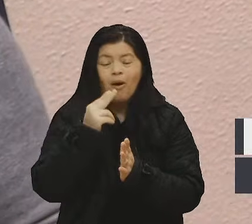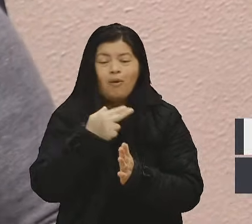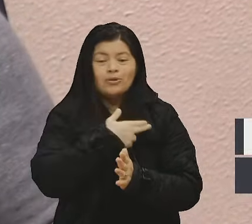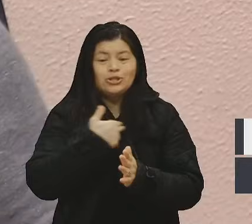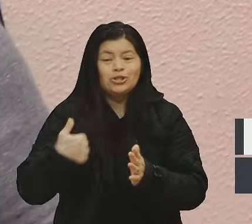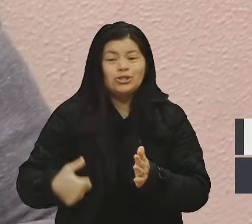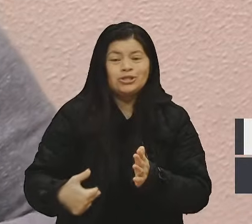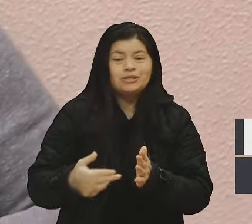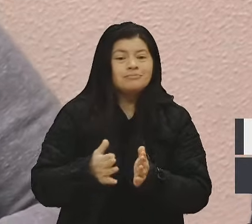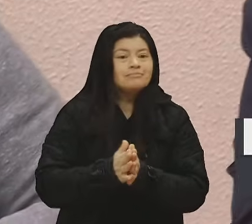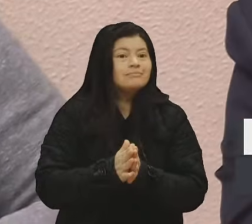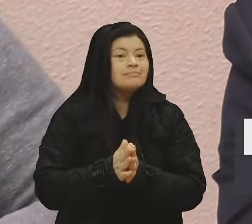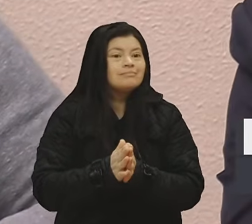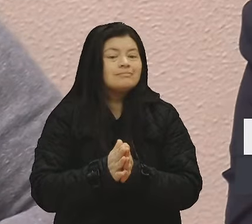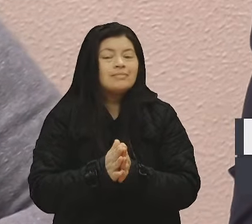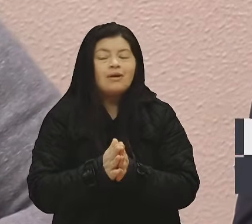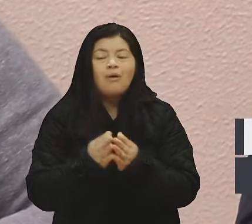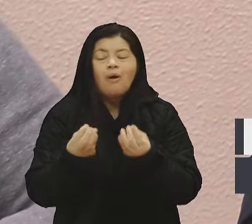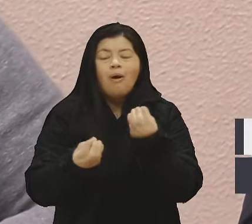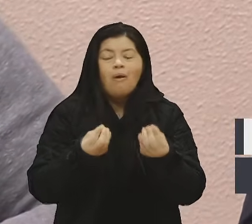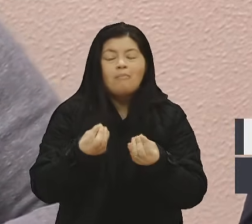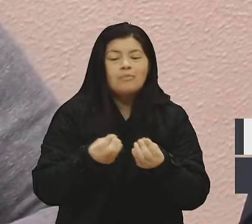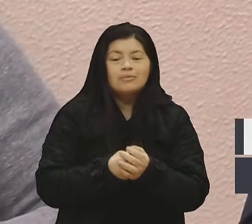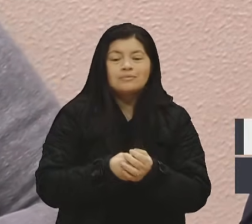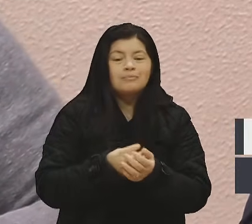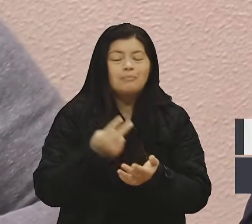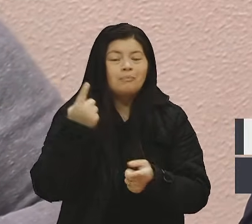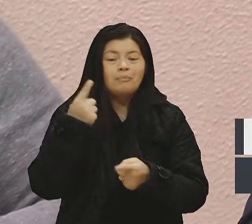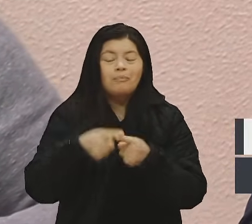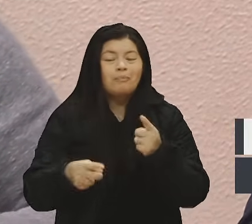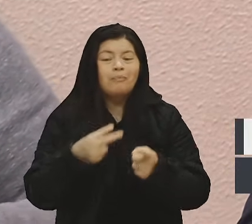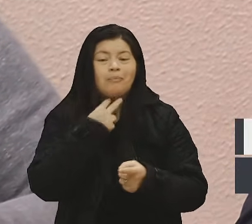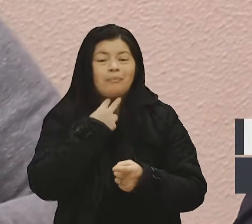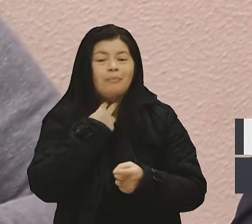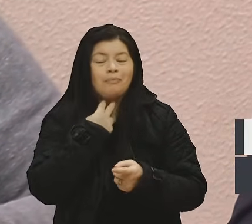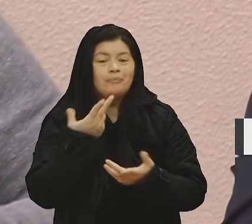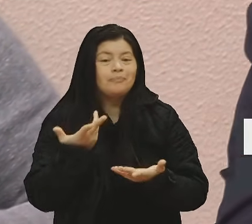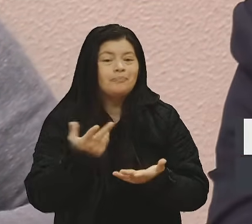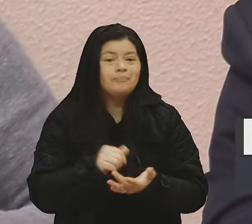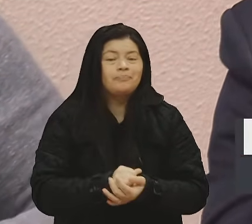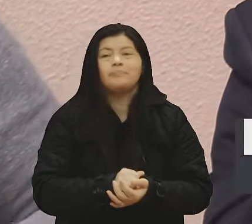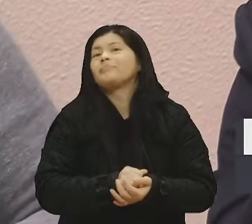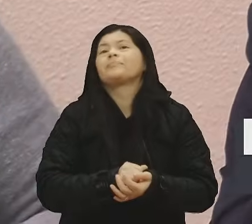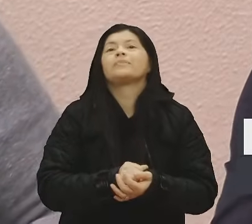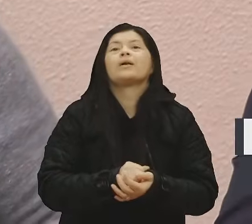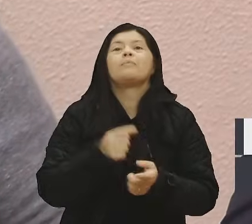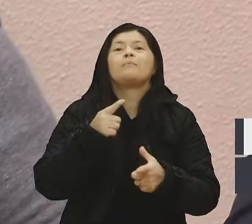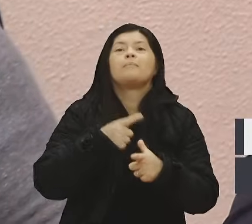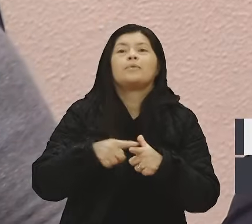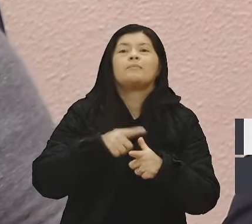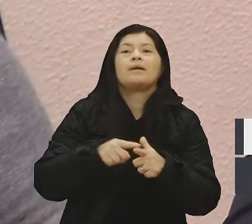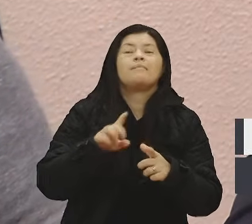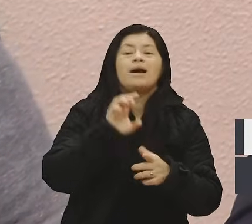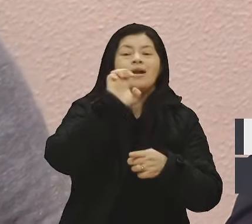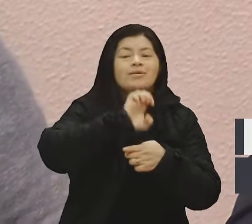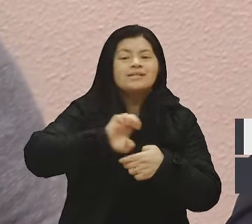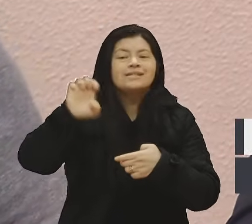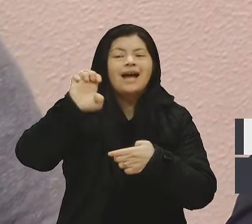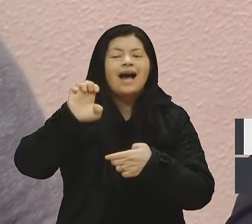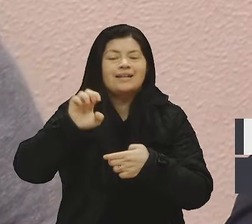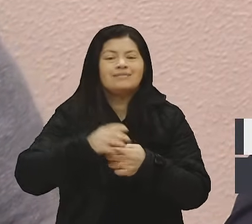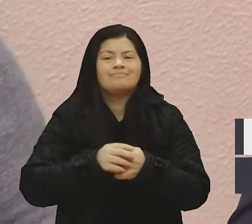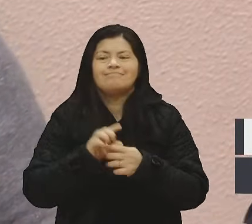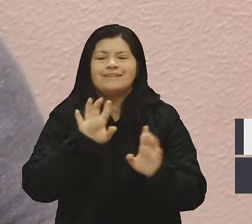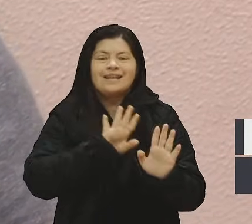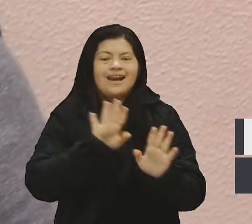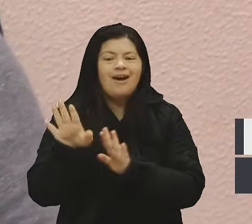Porque eu até não teria nada contra pensar no público sobre o privado. Não. O problema é que não é o Estado que vai decidir isso, é a